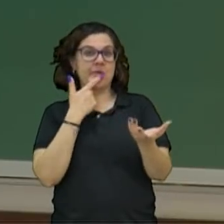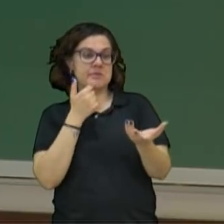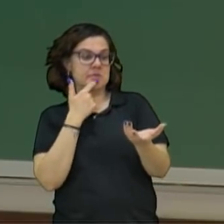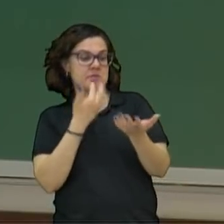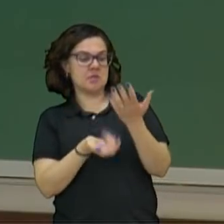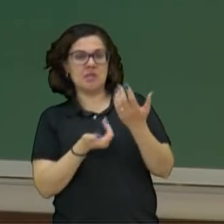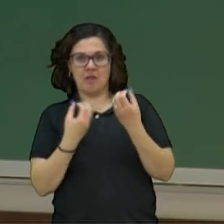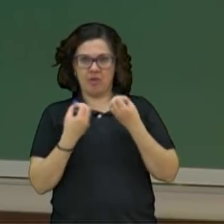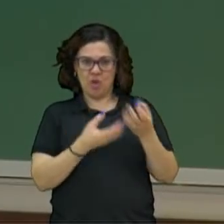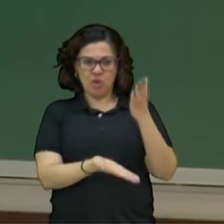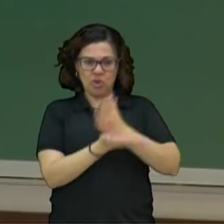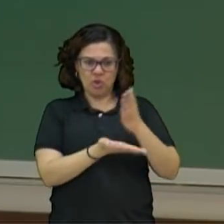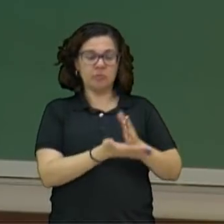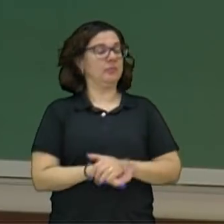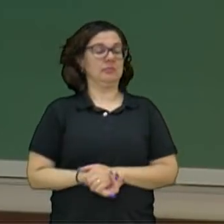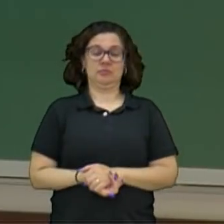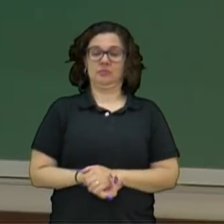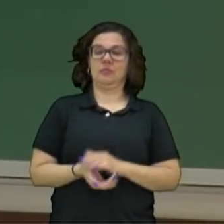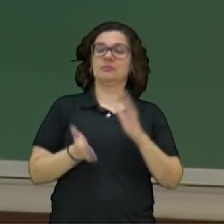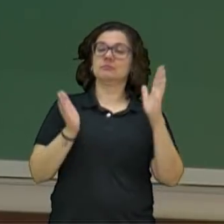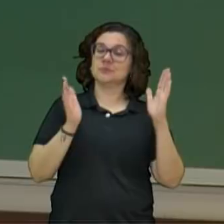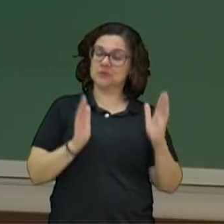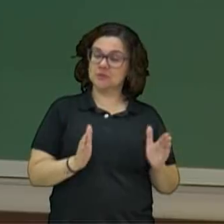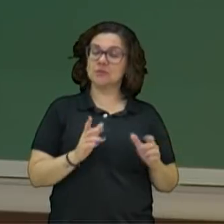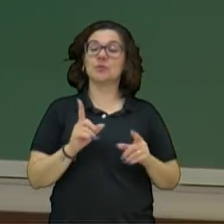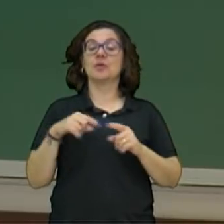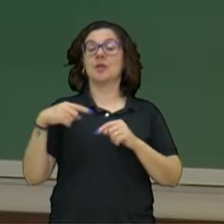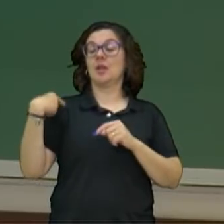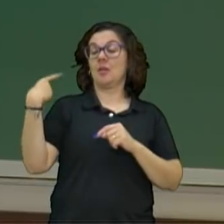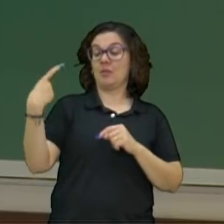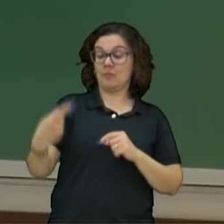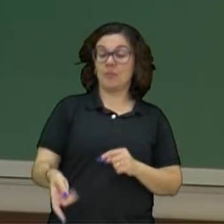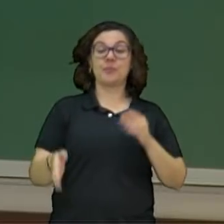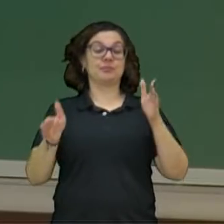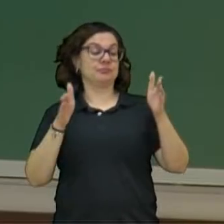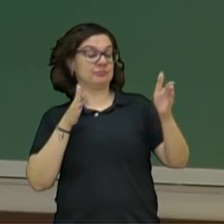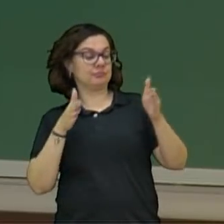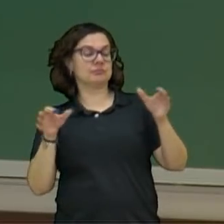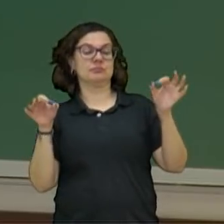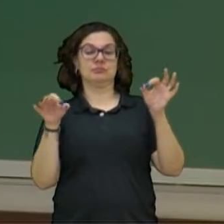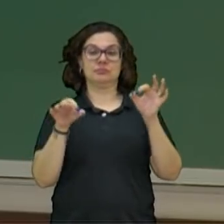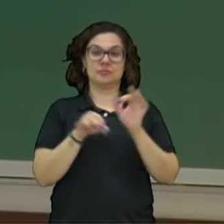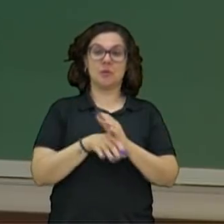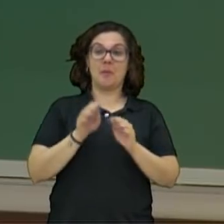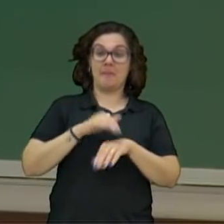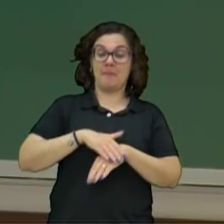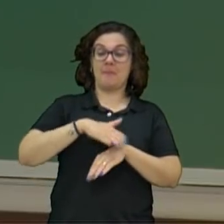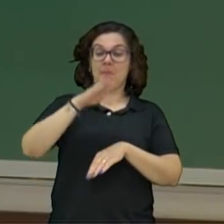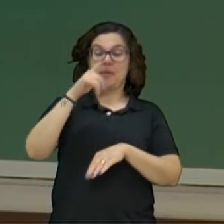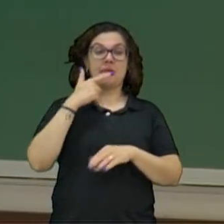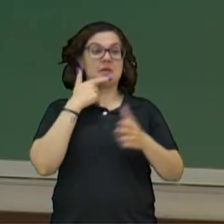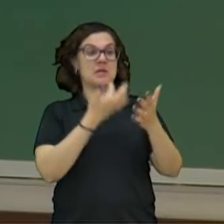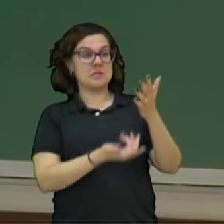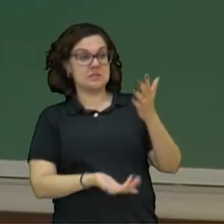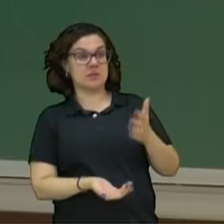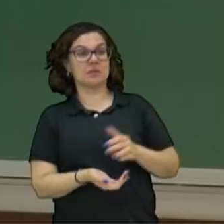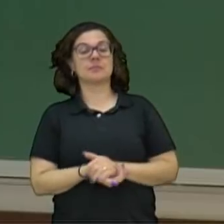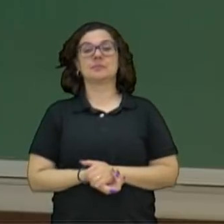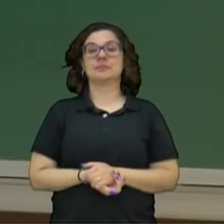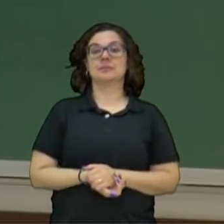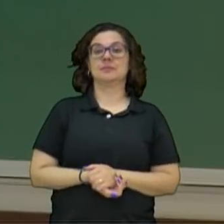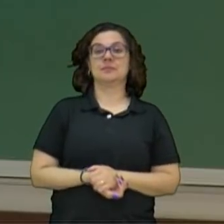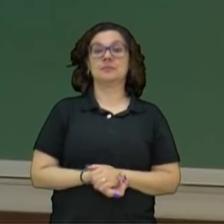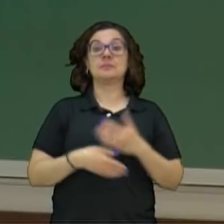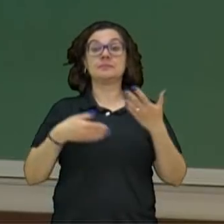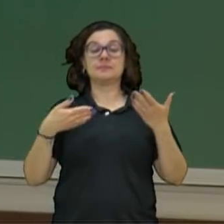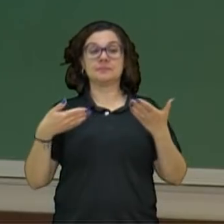dia, ela vai doar uma quantidade e depois vai ficar um tempo, né, para recuperar, para produzir novamente, repor aquele sangue, tá?